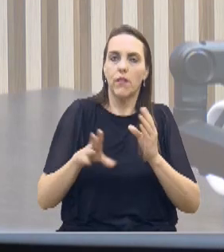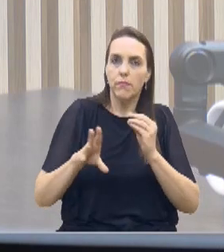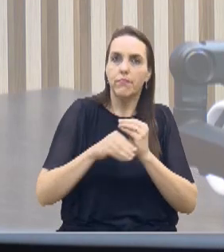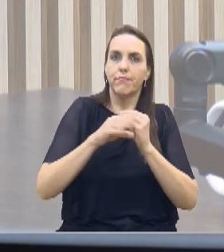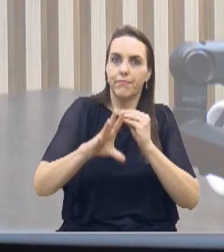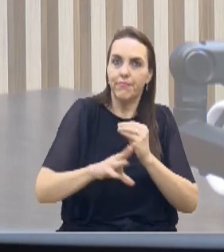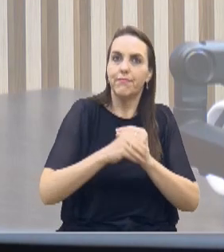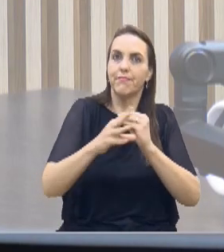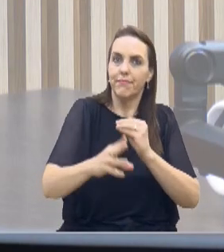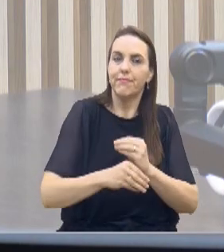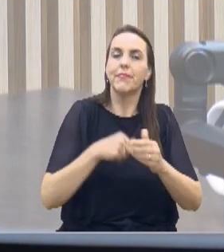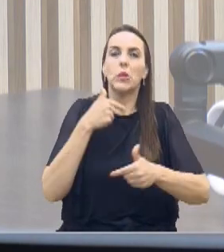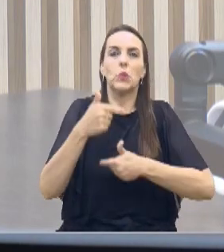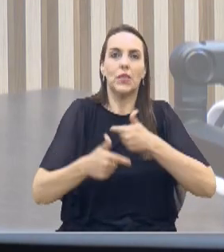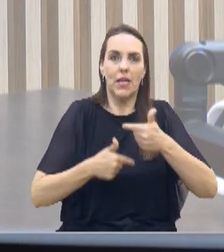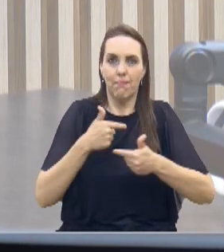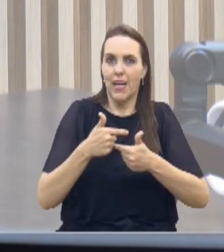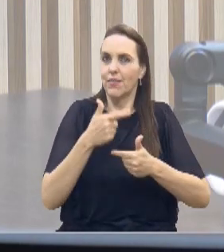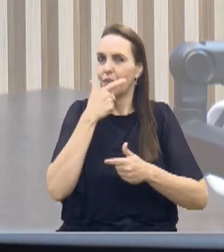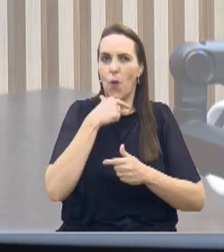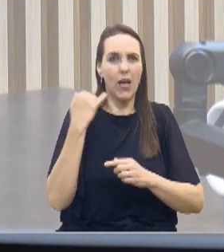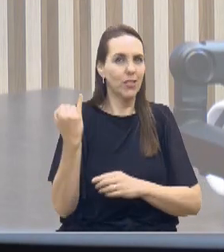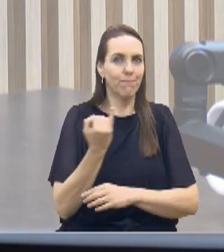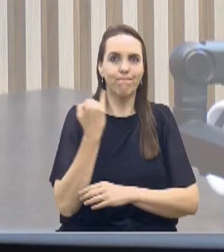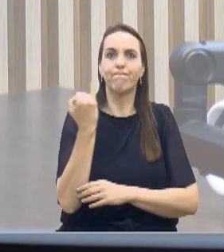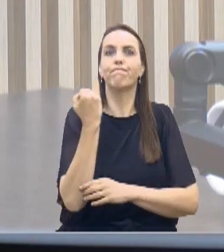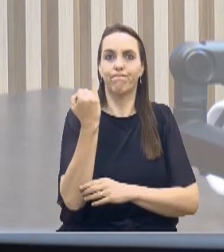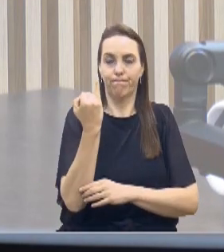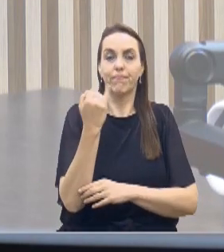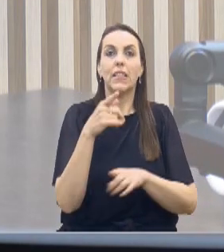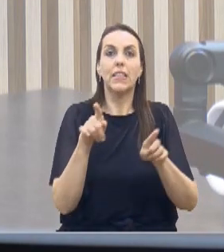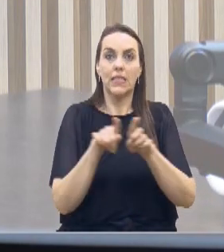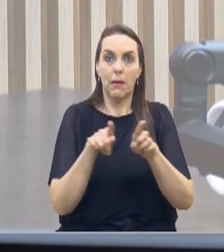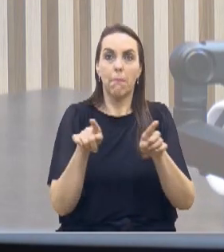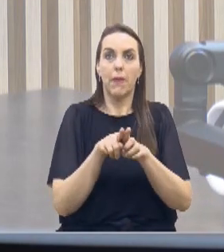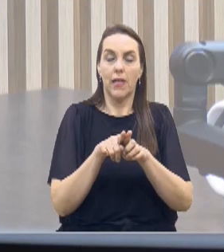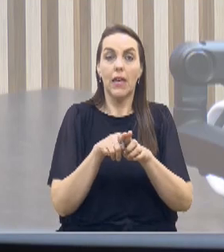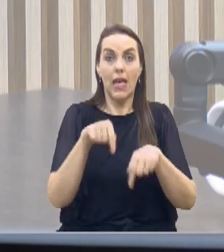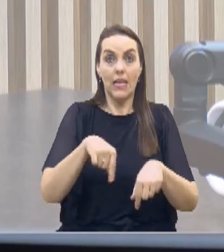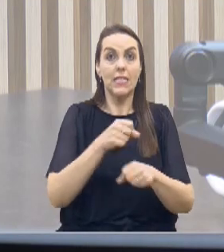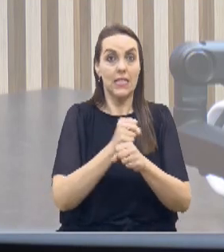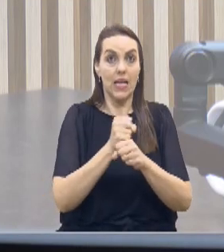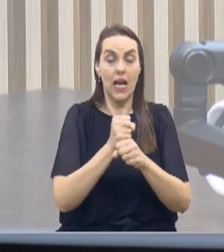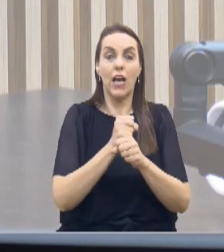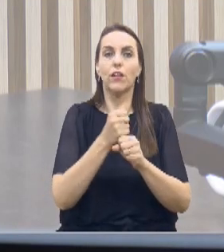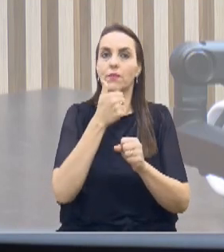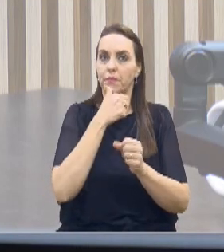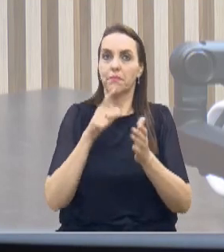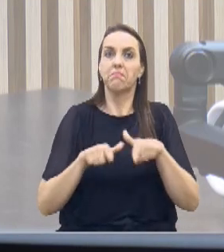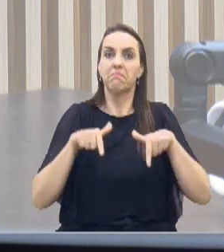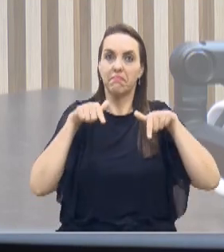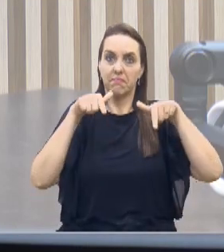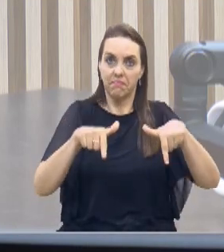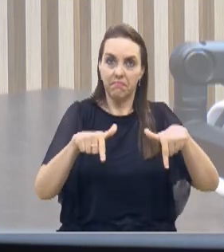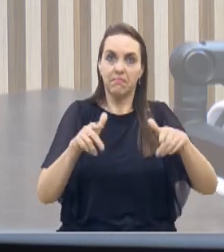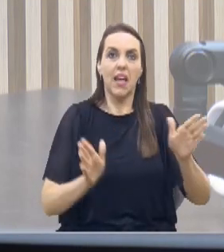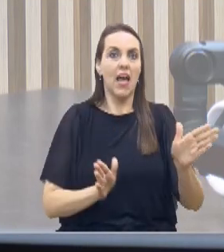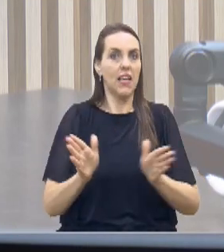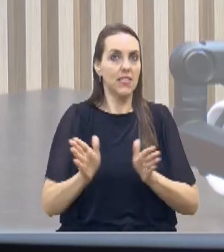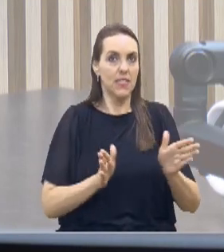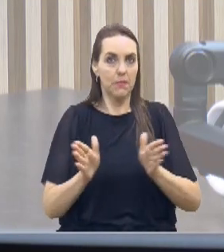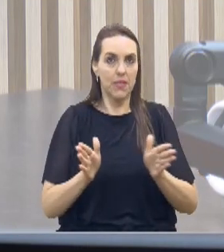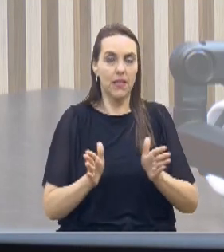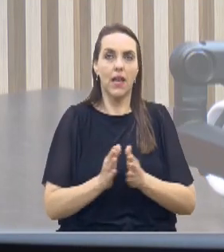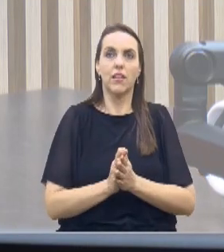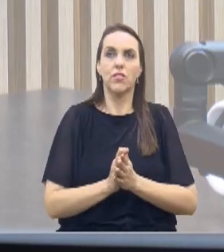nosso trabalho, o que eu acho que é essencial. E o que nos deu, inclusive, né, neste ano, o selo de acessibilidade, que